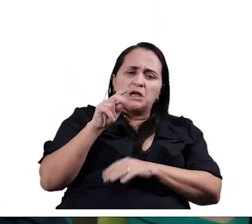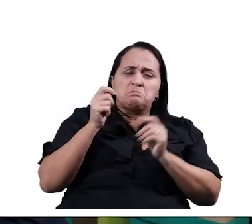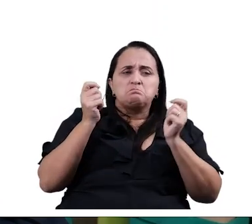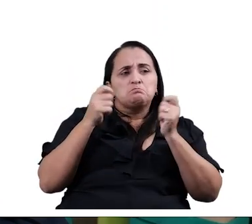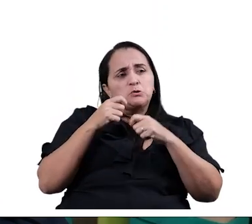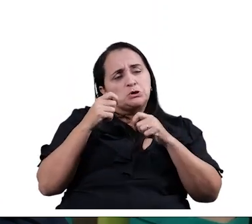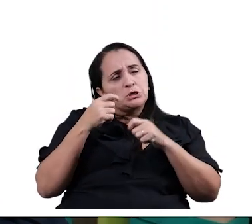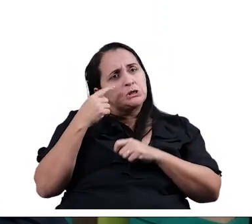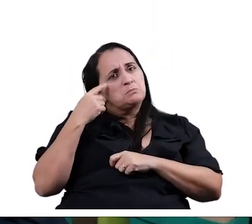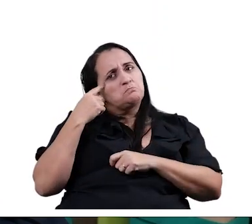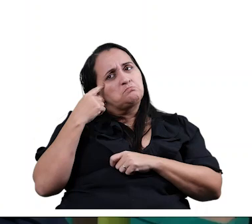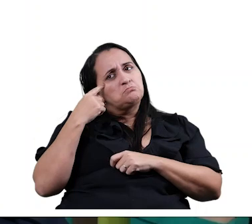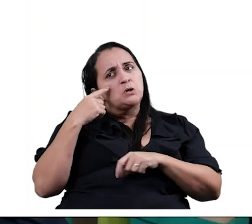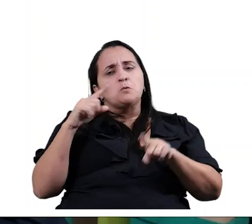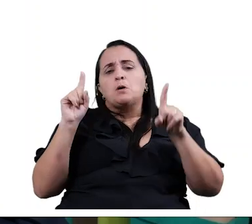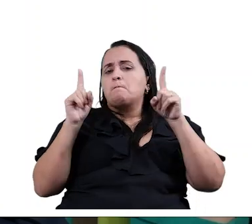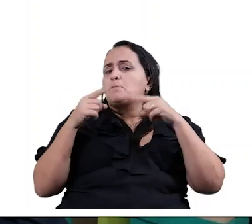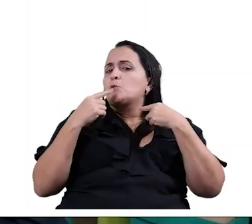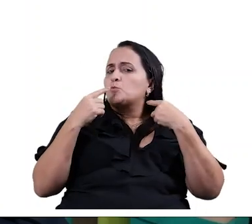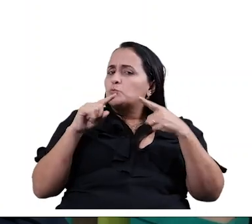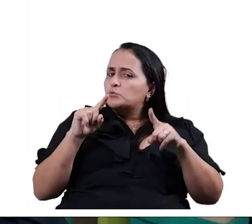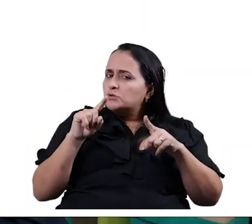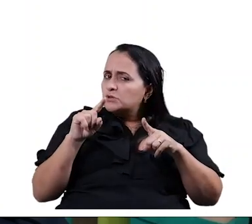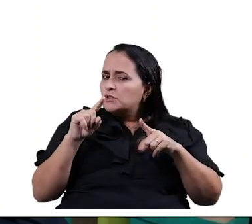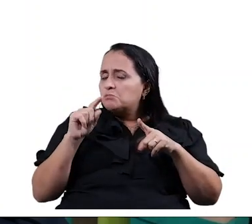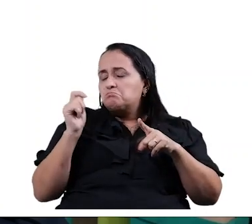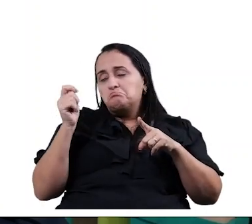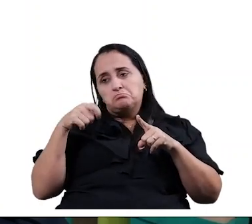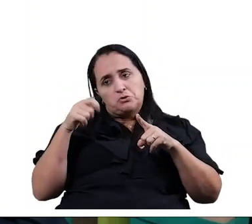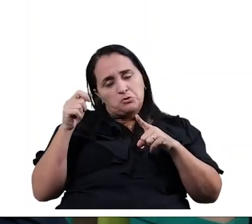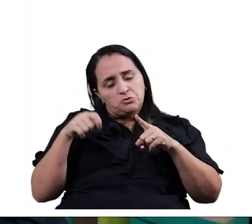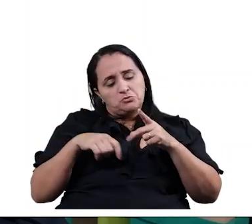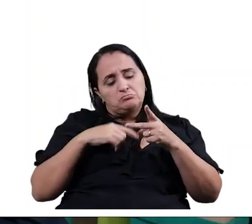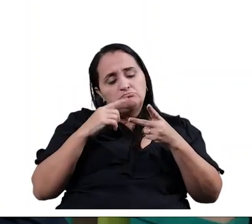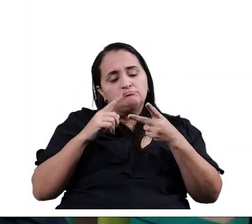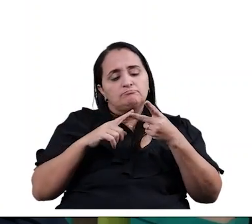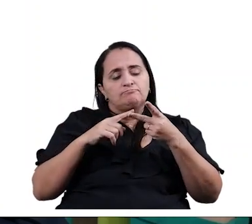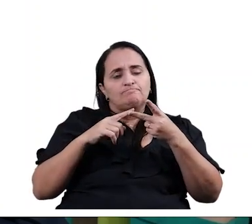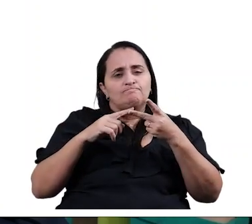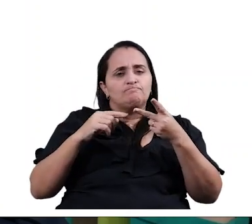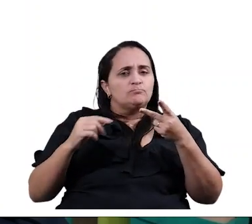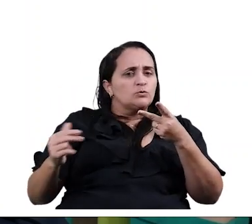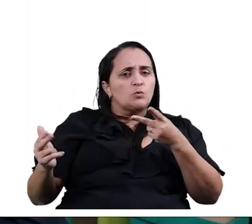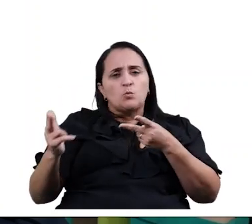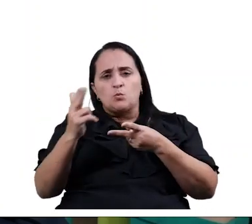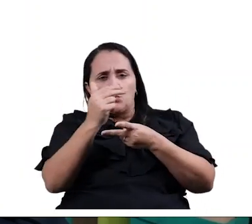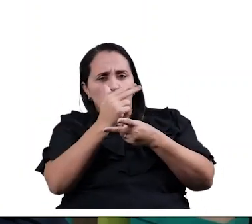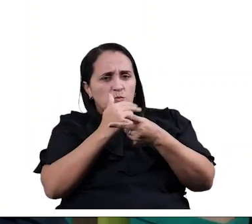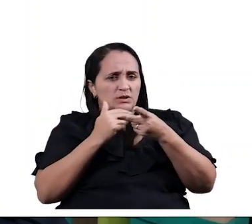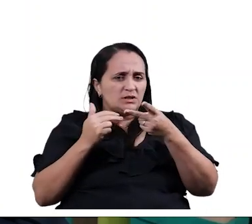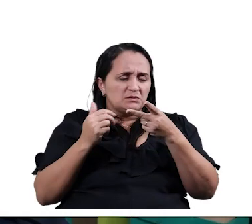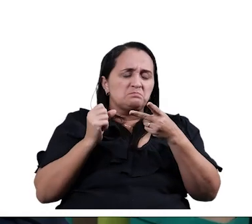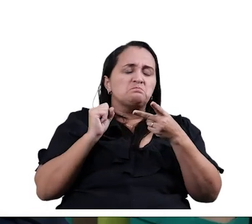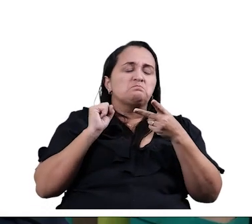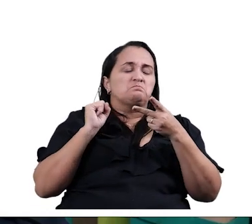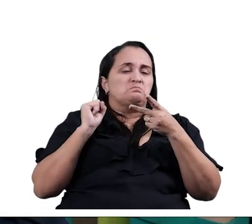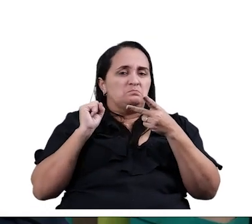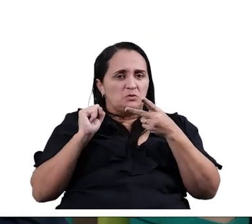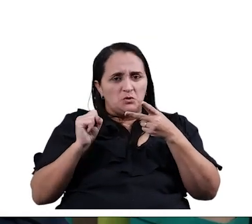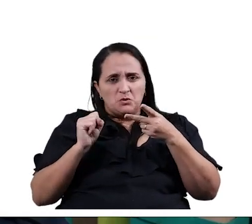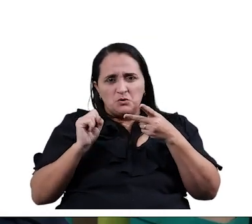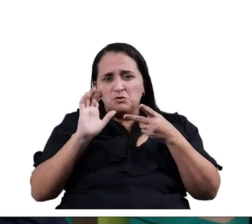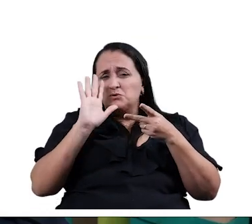música? Poderia. Ele poderia fazer um desenho? Poderia. Mas ele resolveu fazer